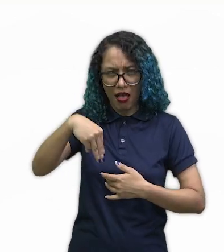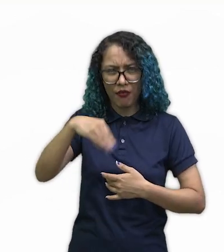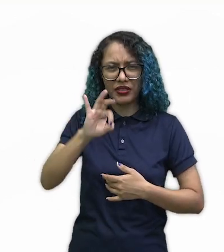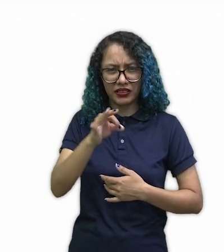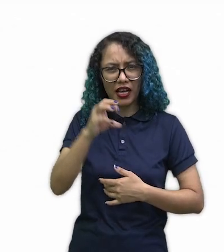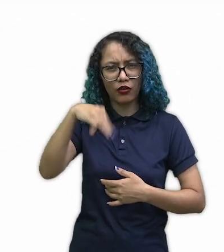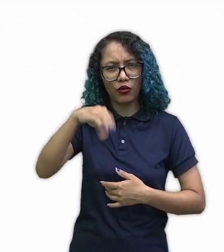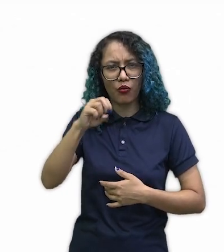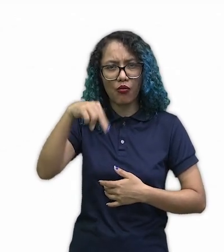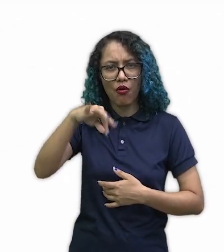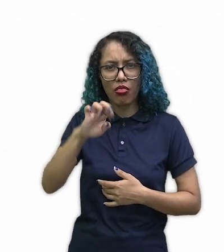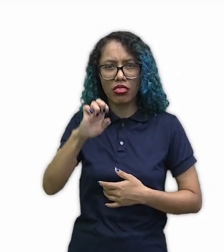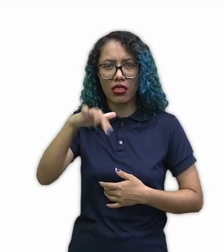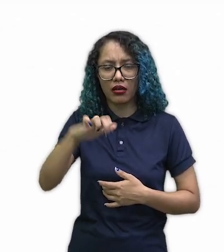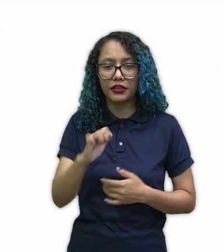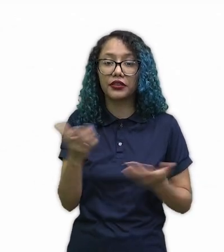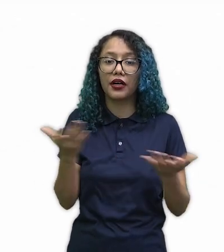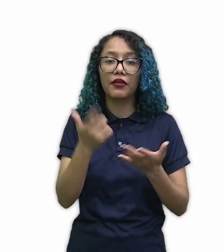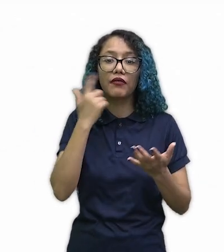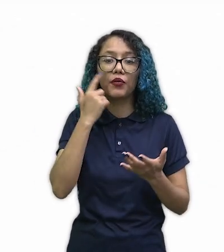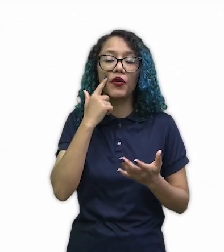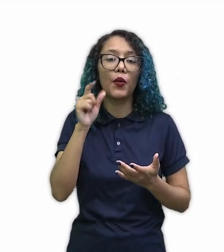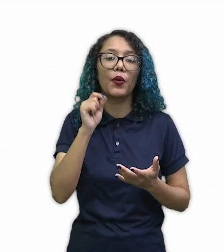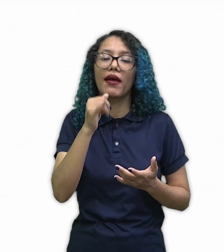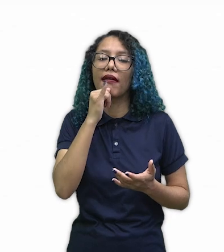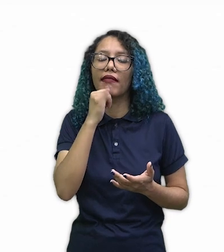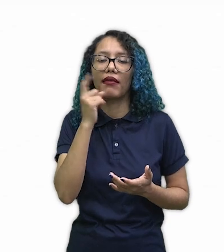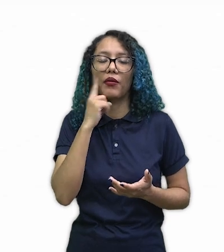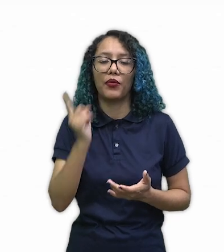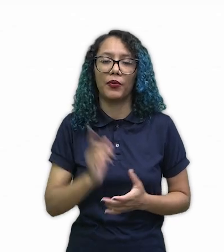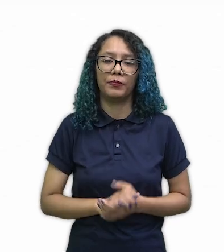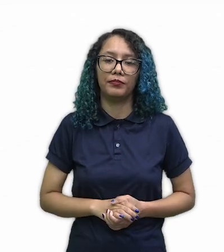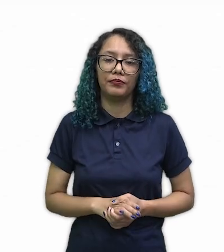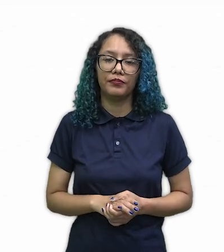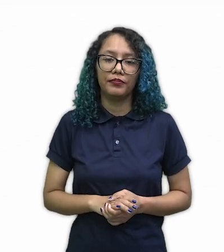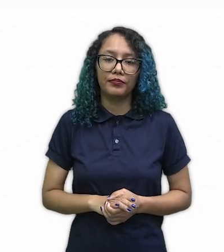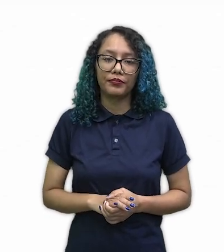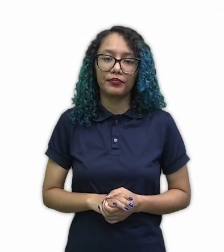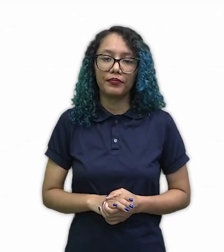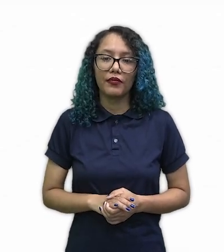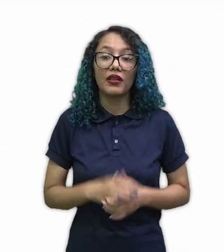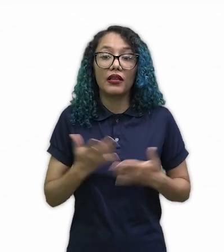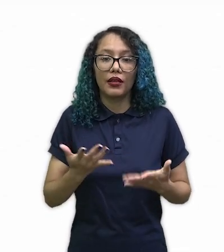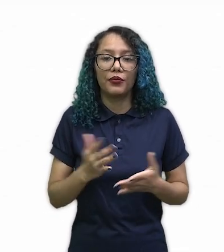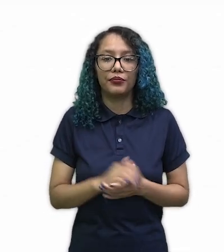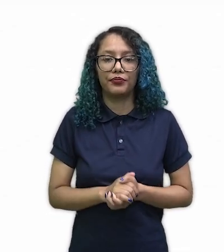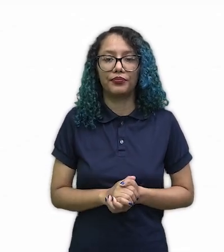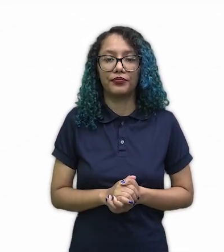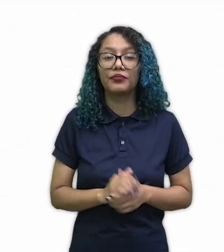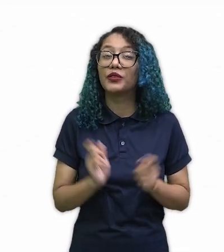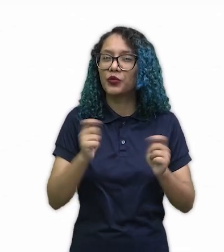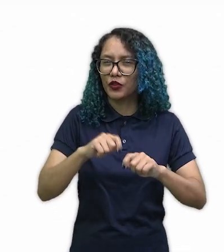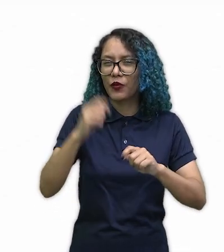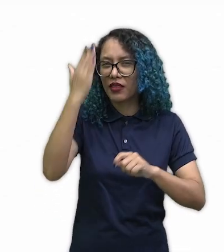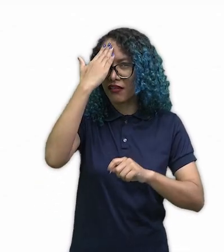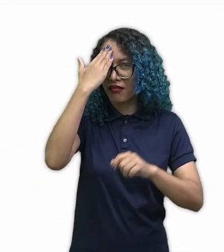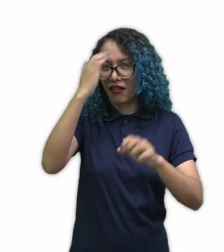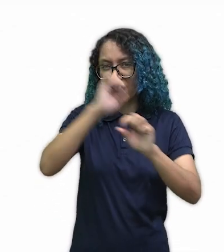exemplo, tá? Nós temos aqui o seguinte exemplo, olha só comigo. Para que a gente possa entender